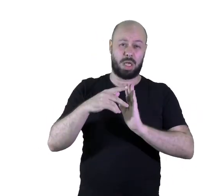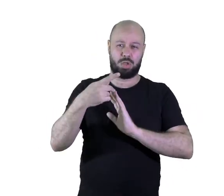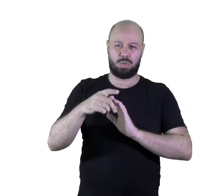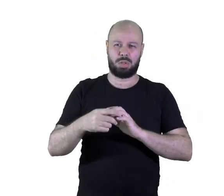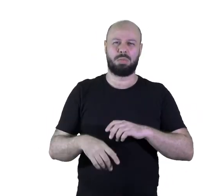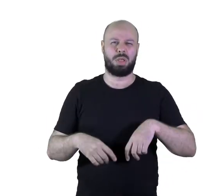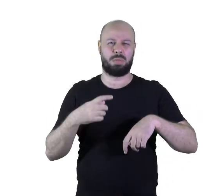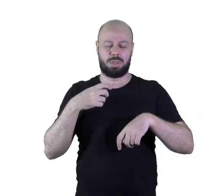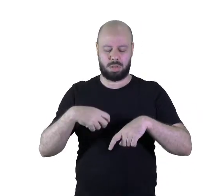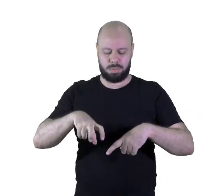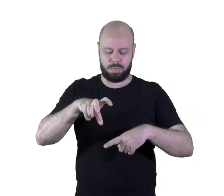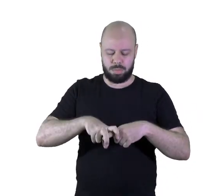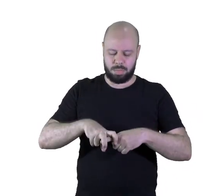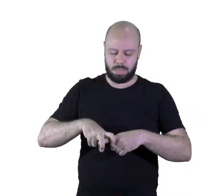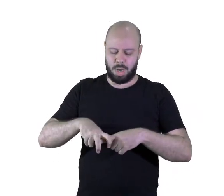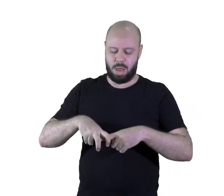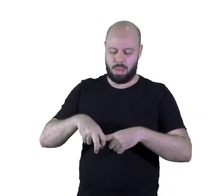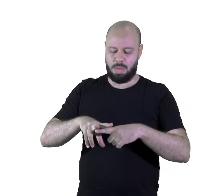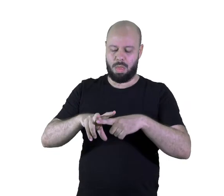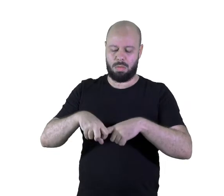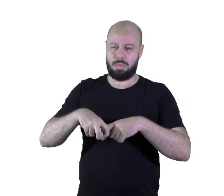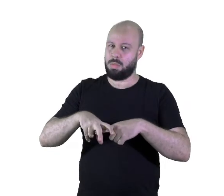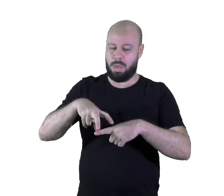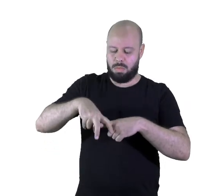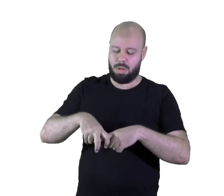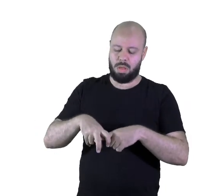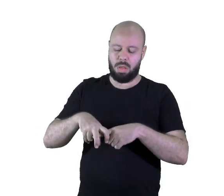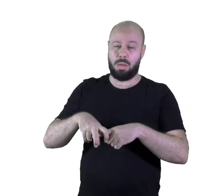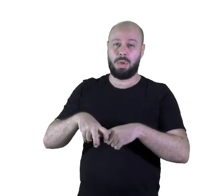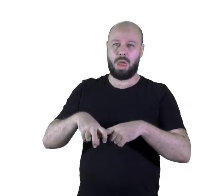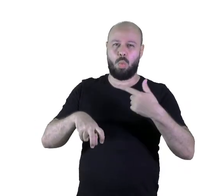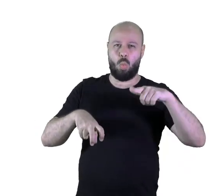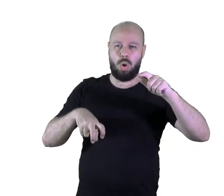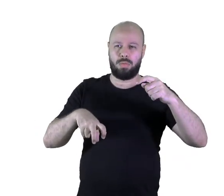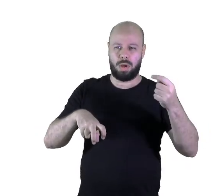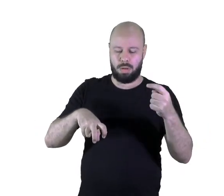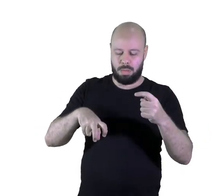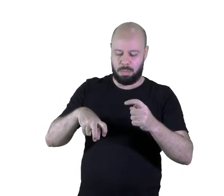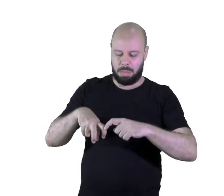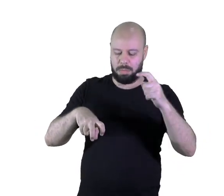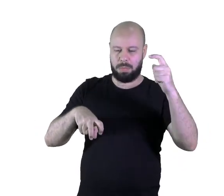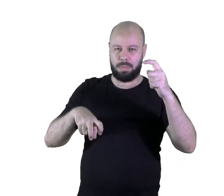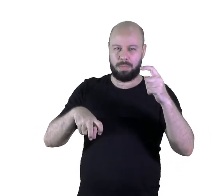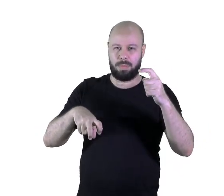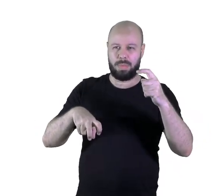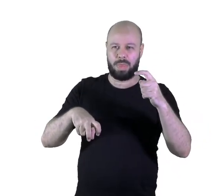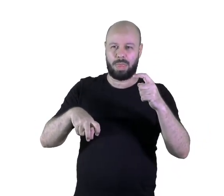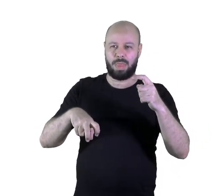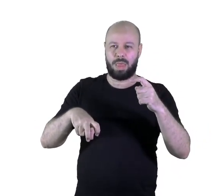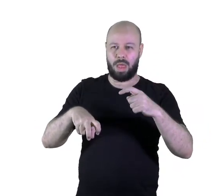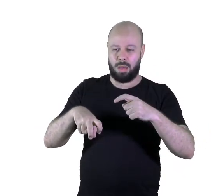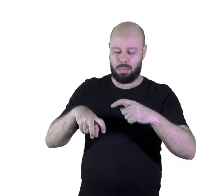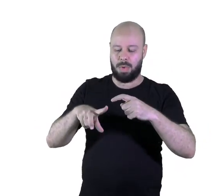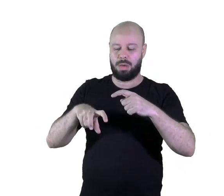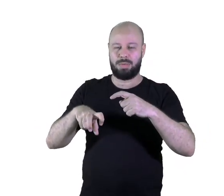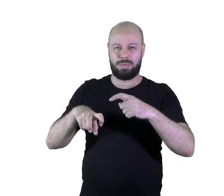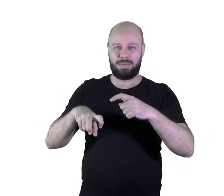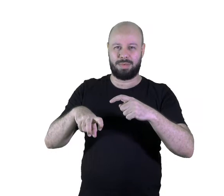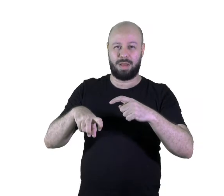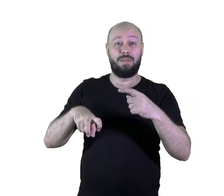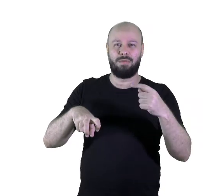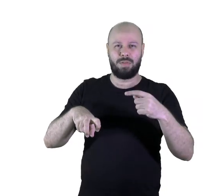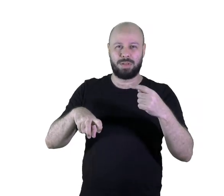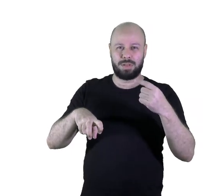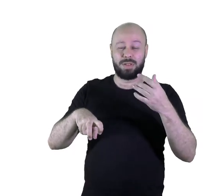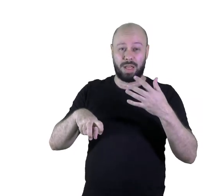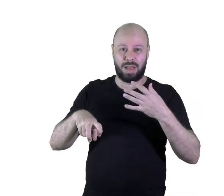perna bamba assim, e aí alguém vai ali dar uma batida assim com o martelinho, uma coisa que o pé vai para lá. Você não coordena